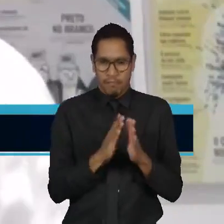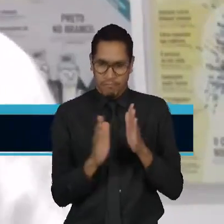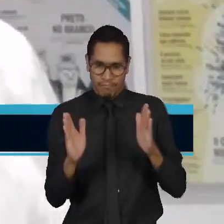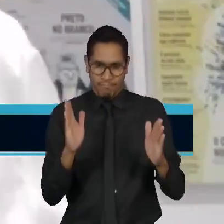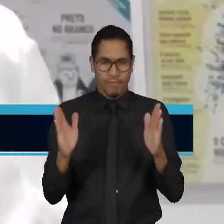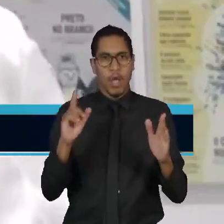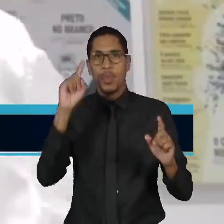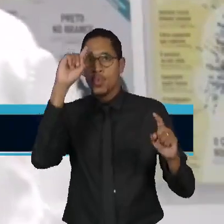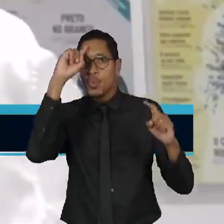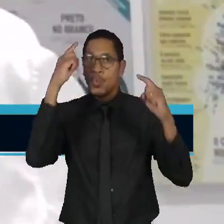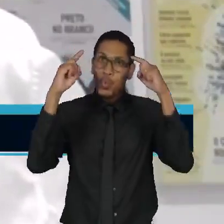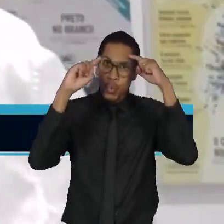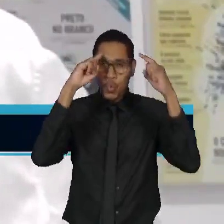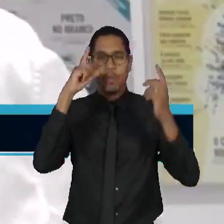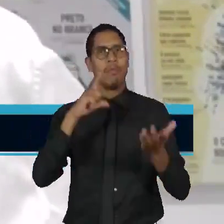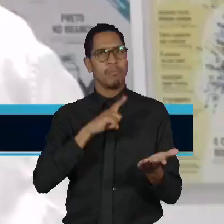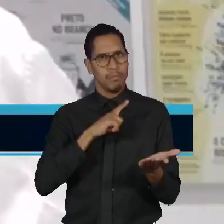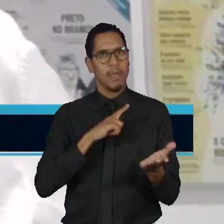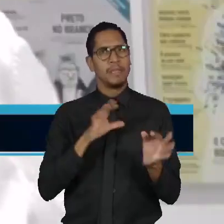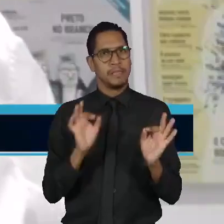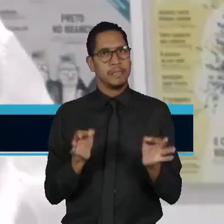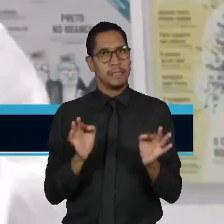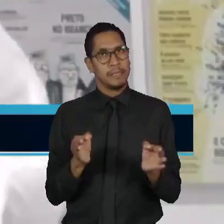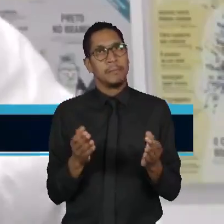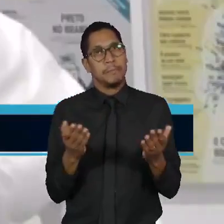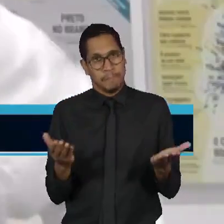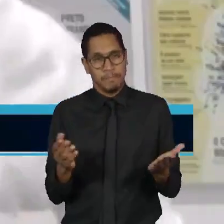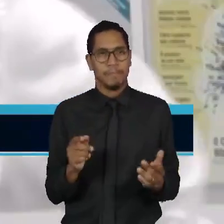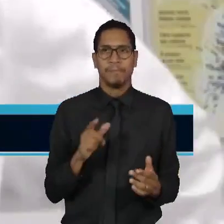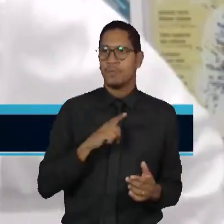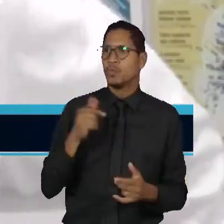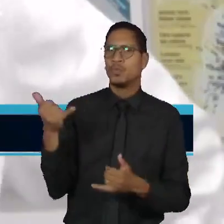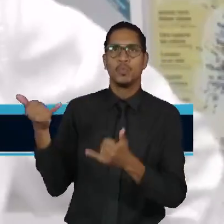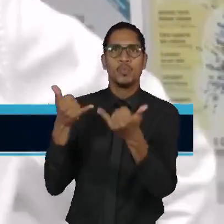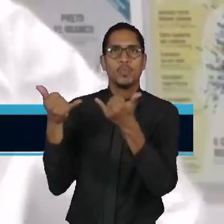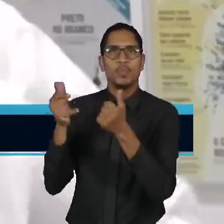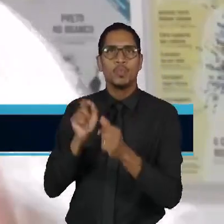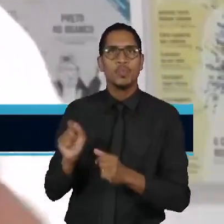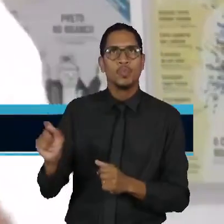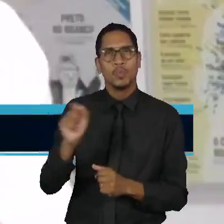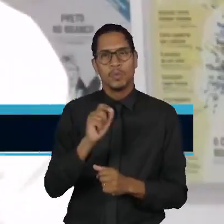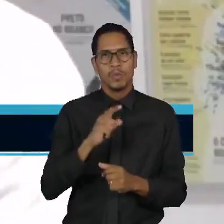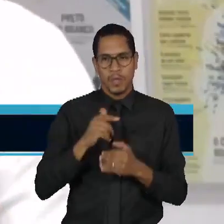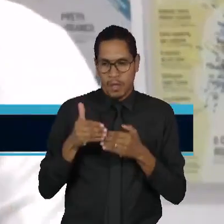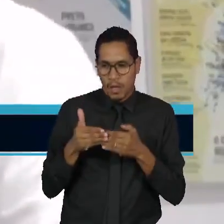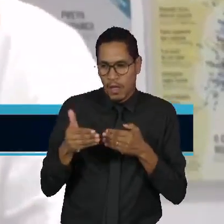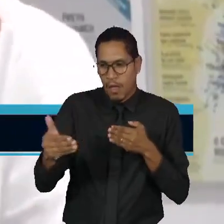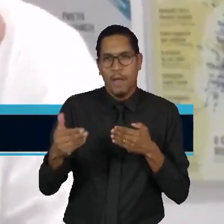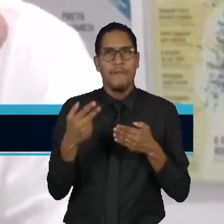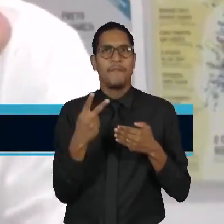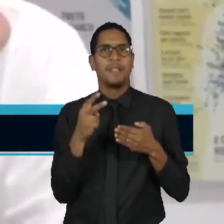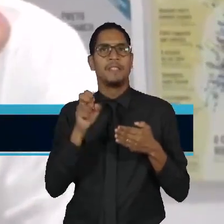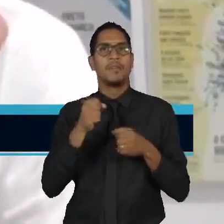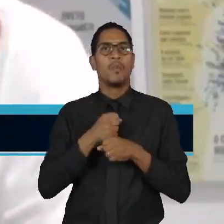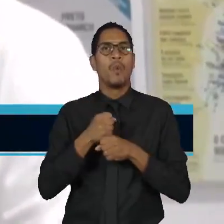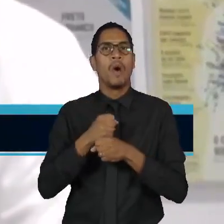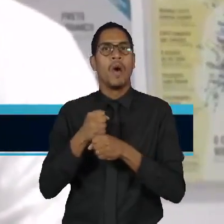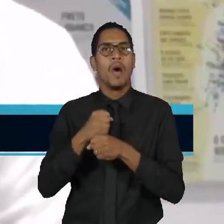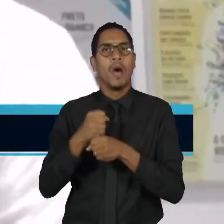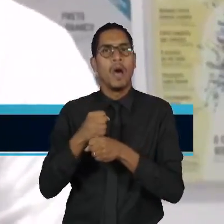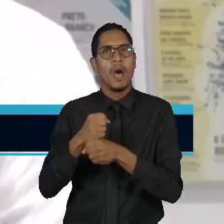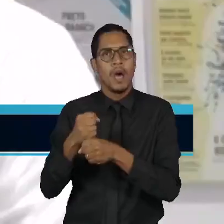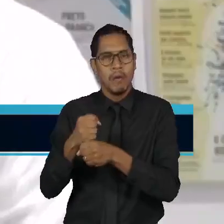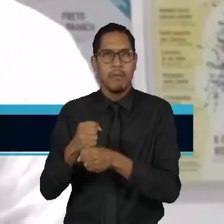Porque eles dizem, né, os autores, que nos próximos 25 anos, de 10